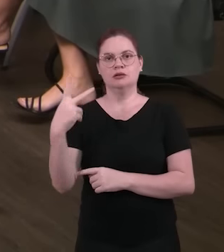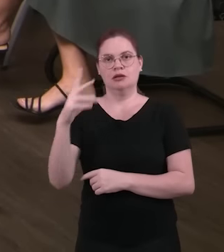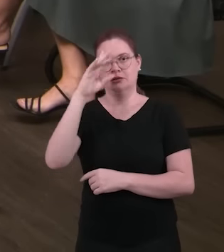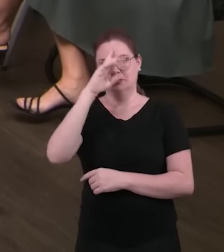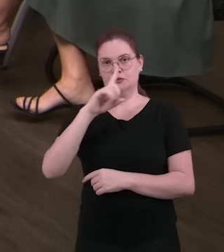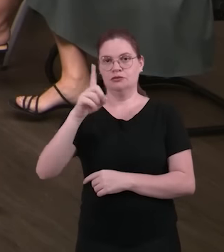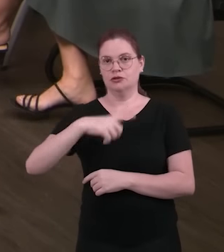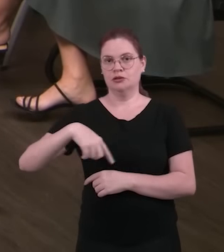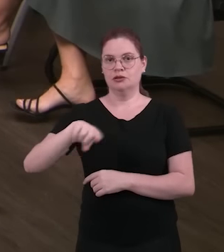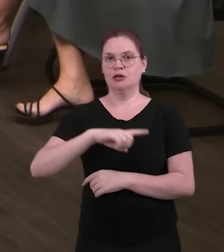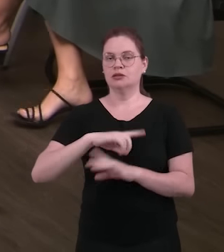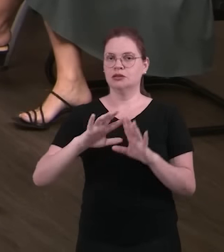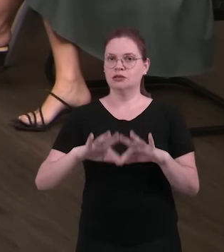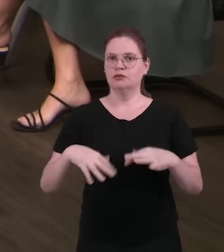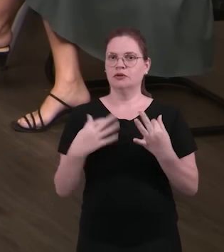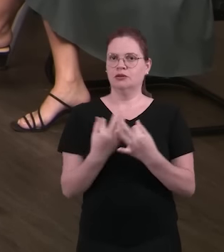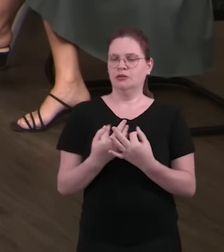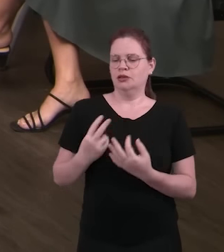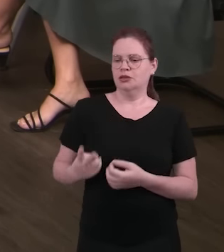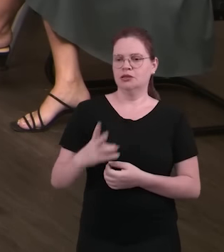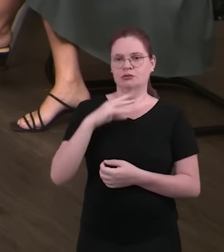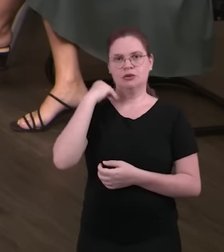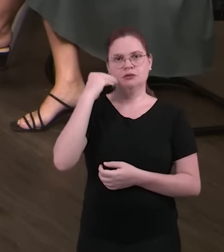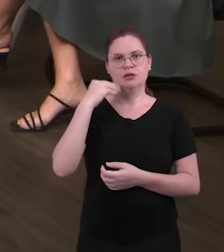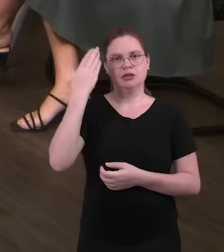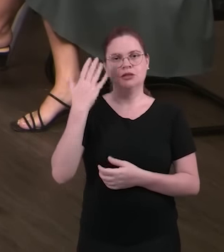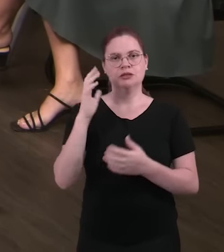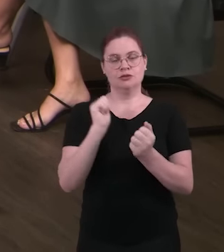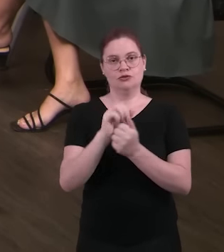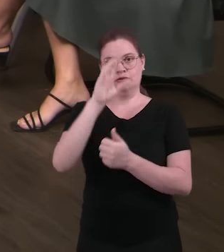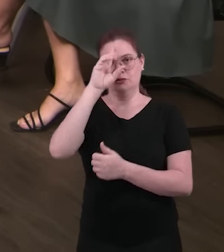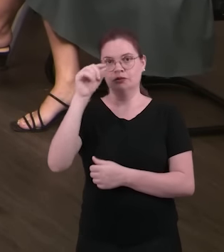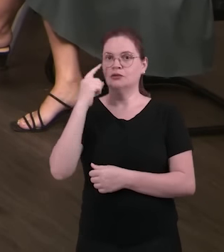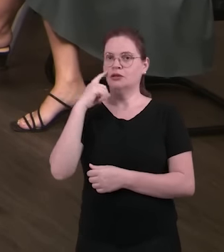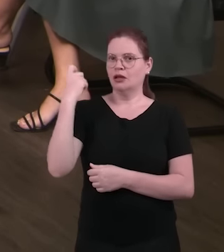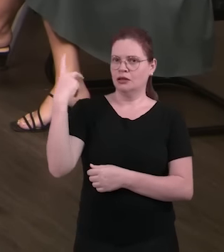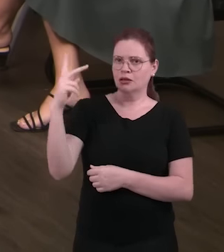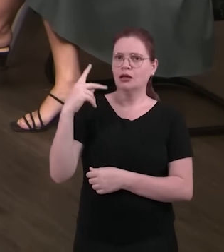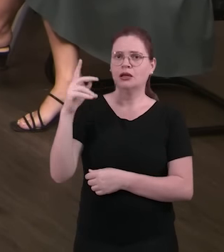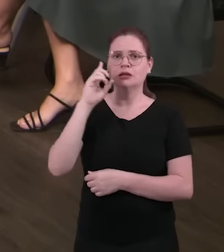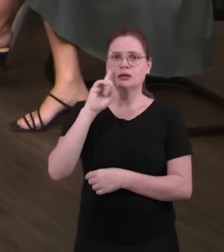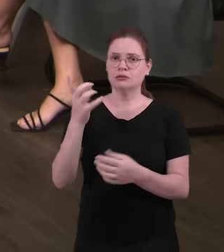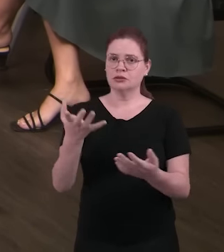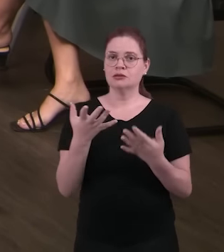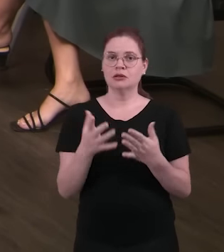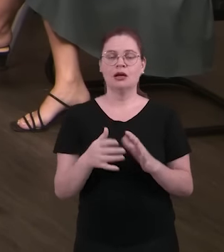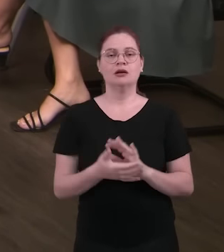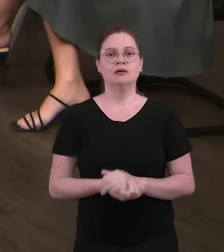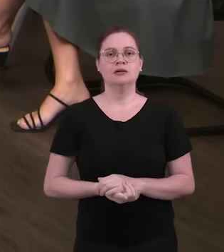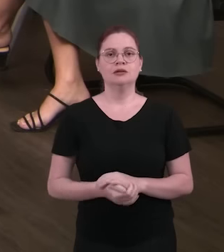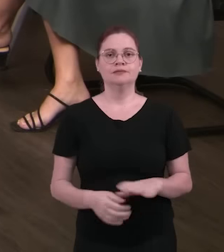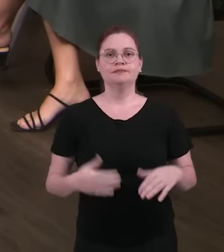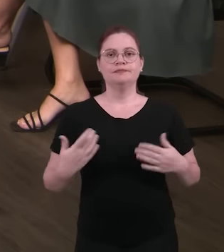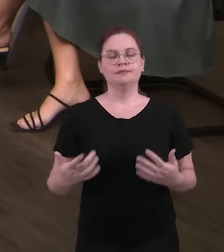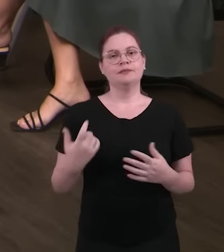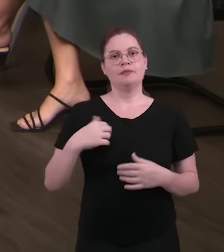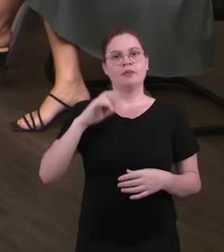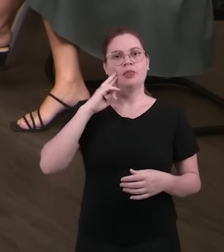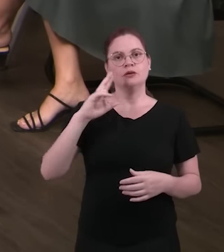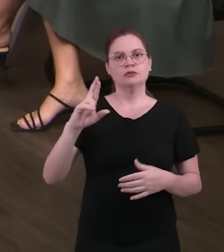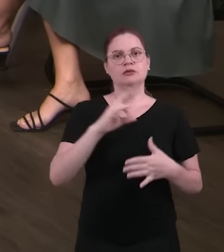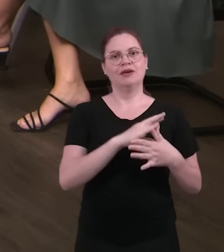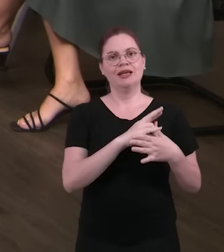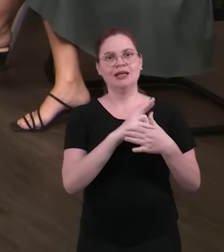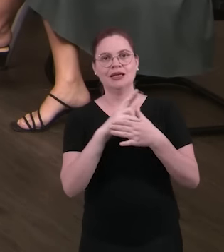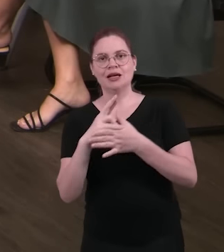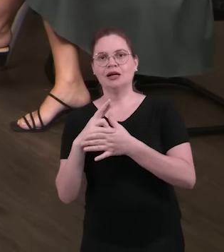família continue vivendo uma experiência com ele. É interesse dele, né? Então, o Senhor nos conduz para um lado, nos